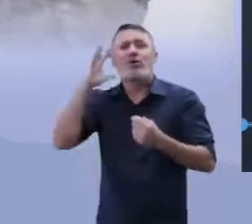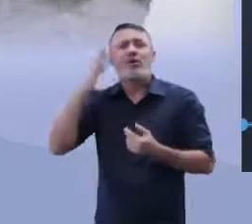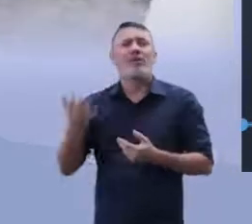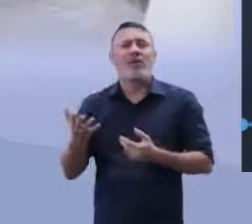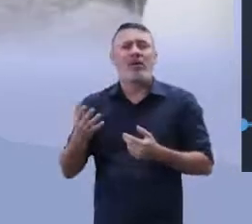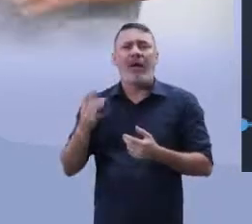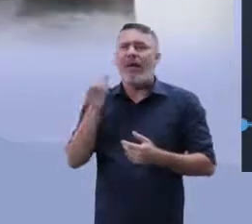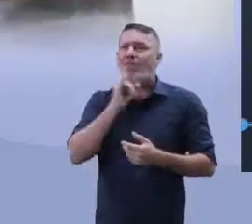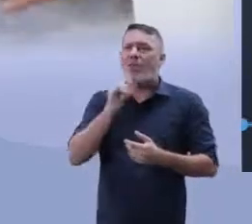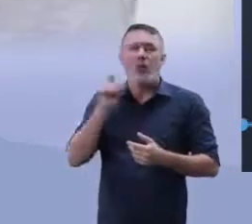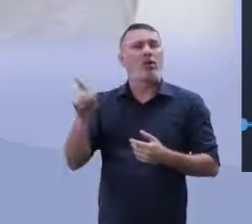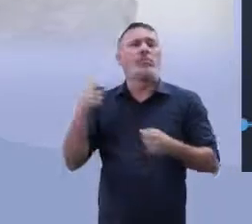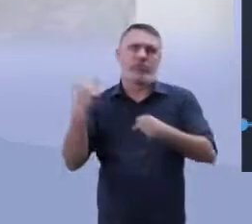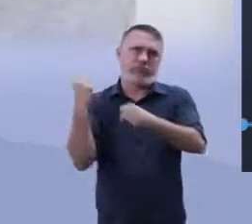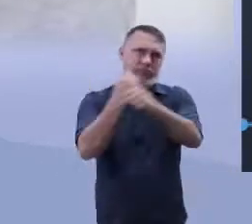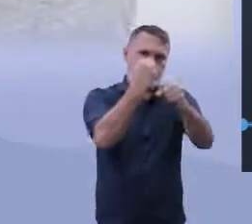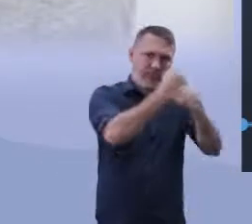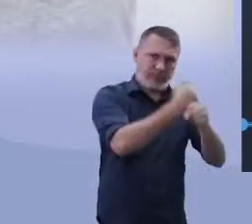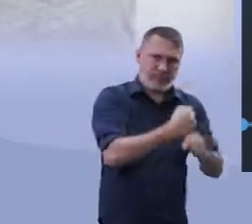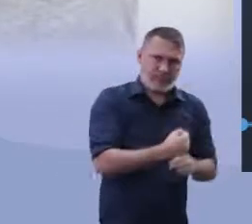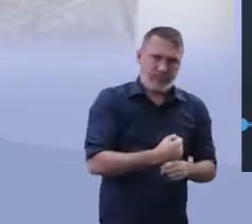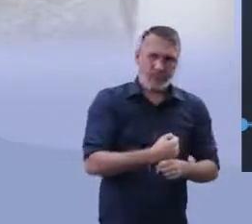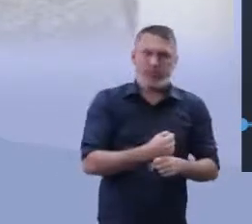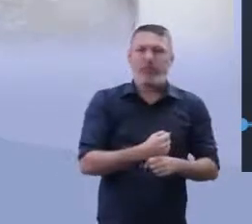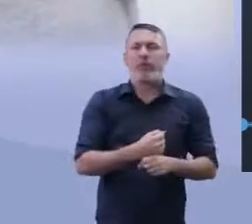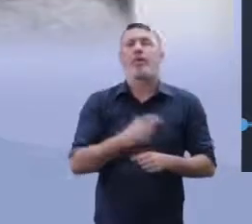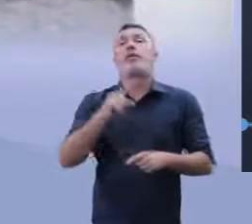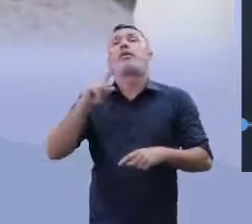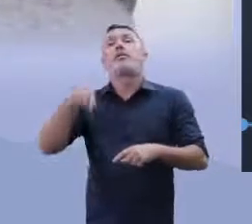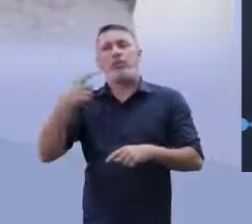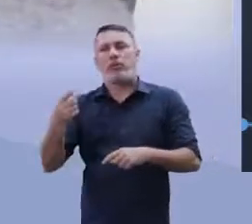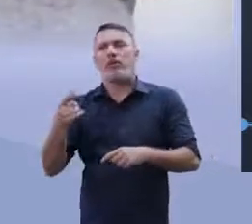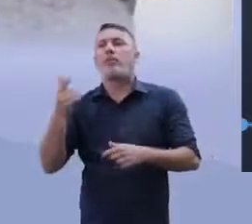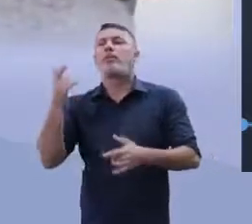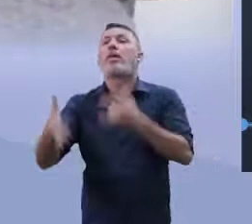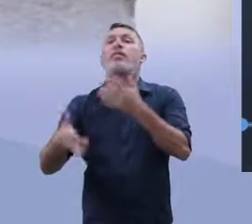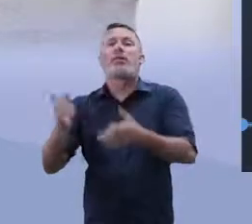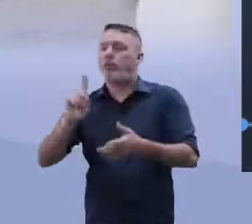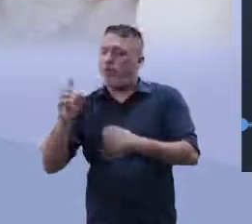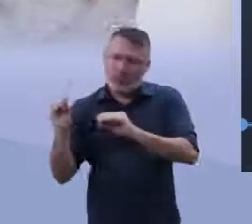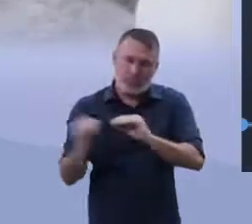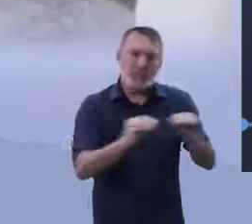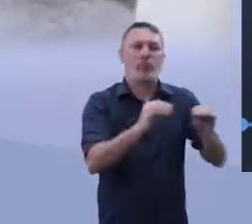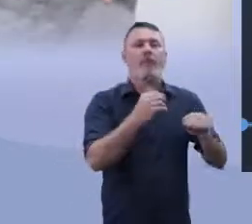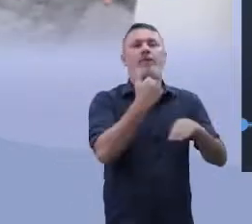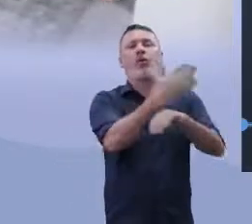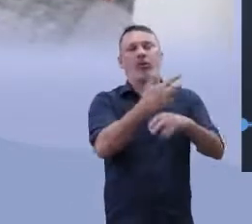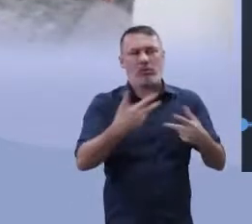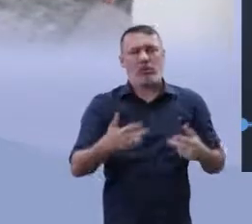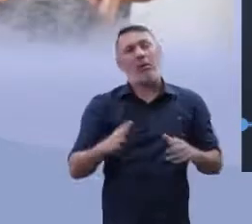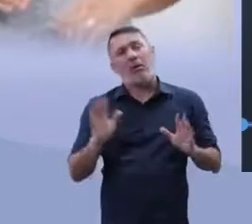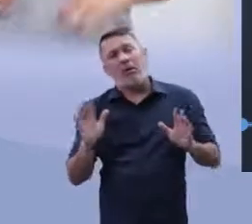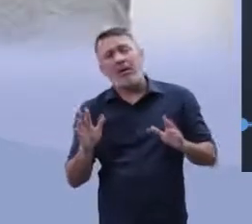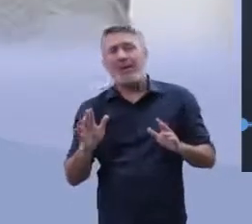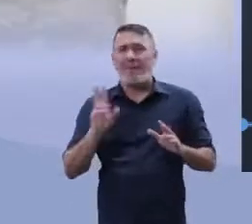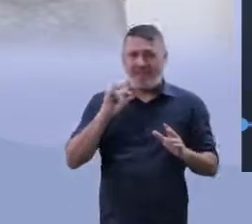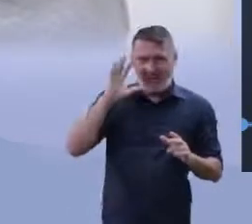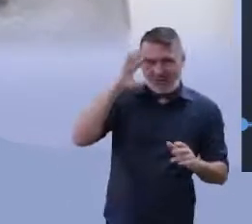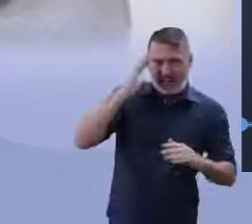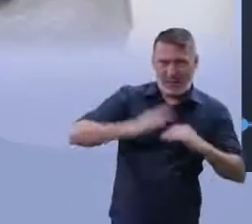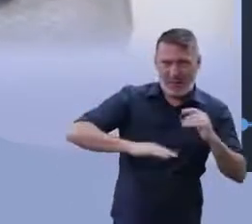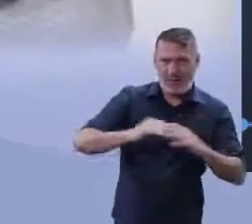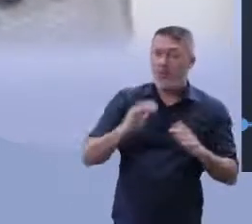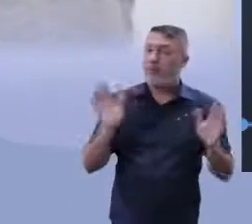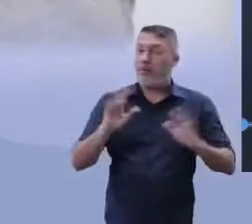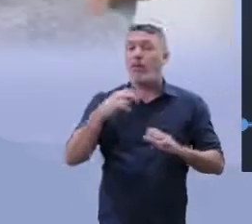sistema penitenciário, primeira coisa, expandir. E depois, retirar uma galera dali. Enfim, é isso. Tá? Ah, professor, mas não vai